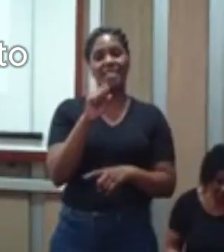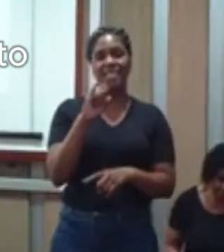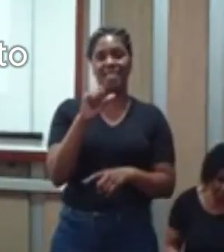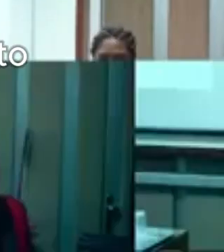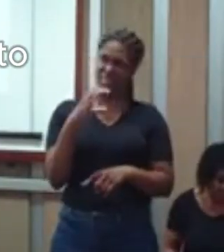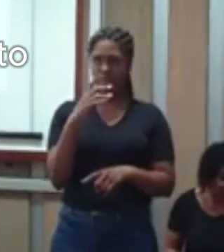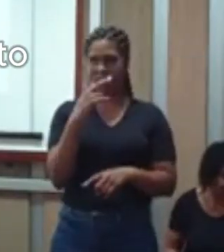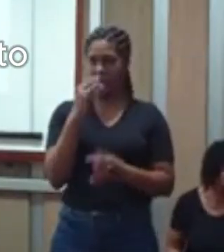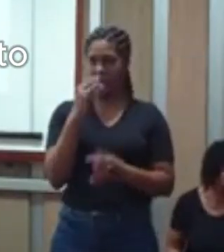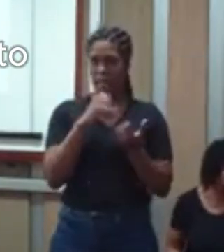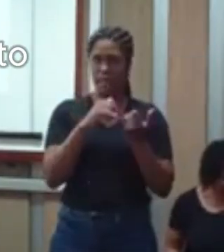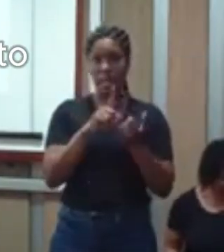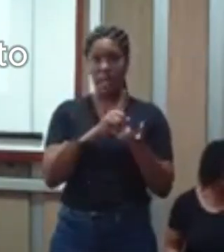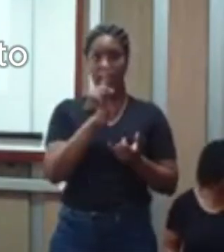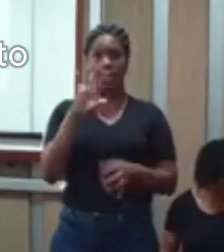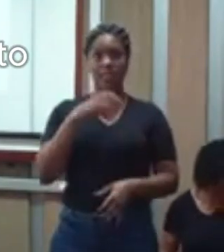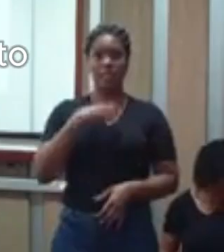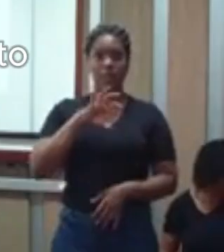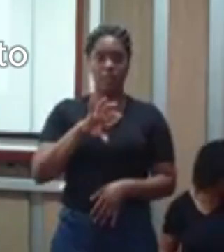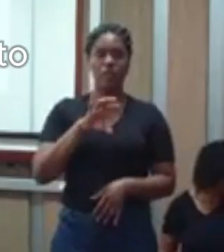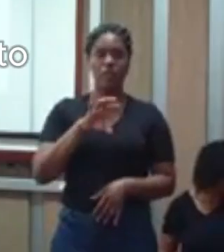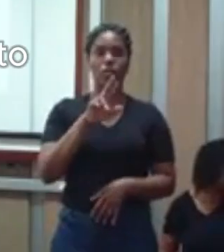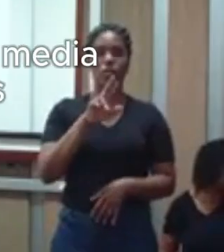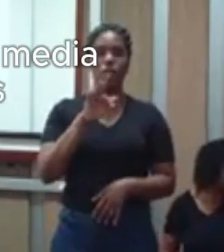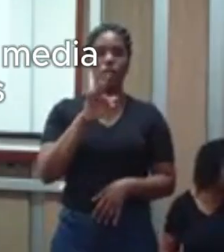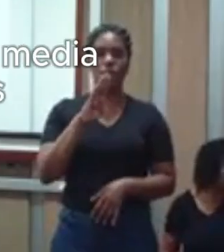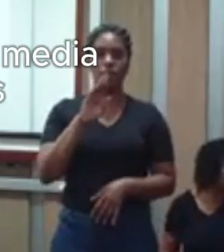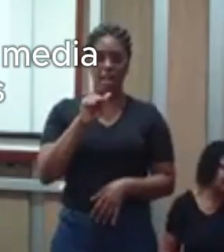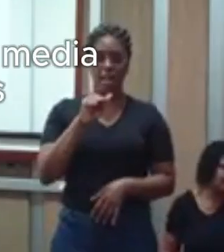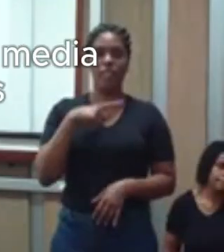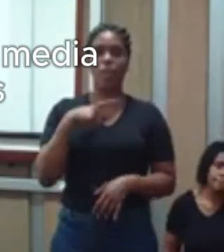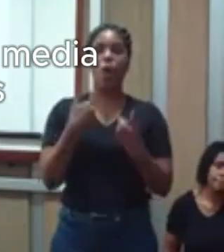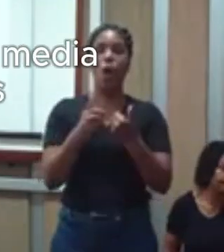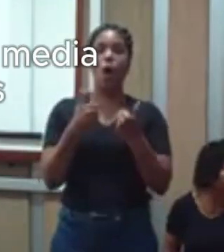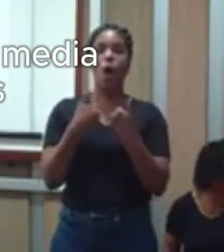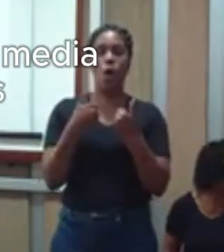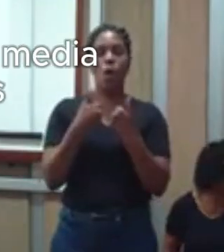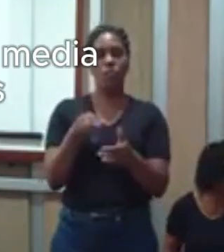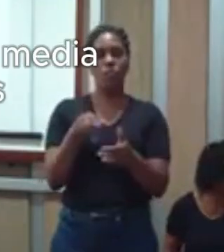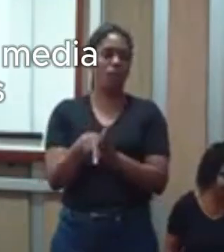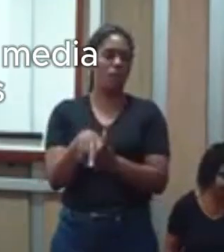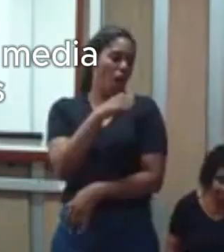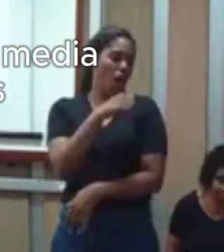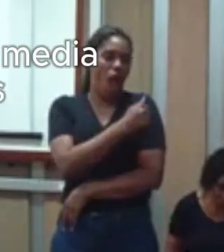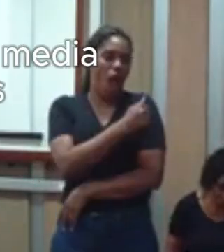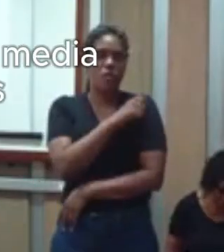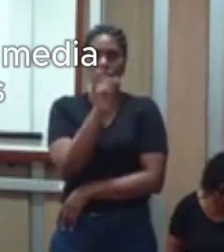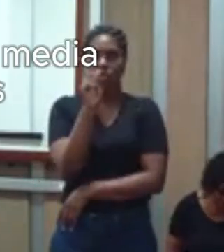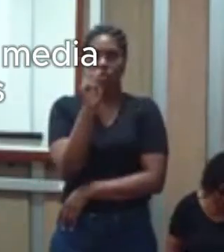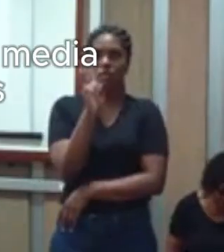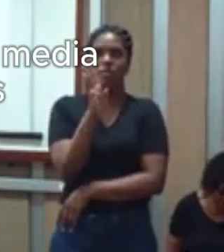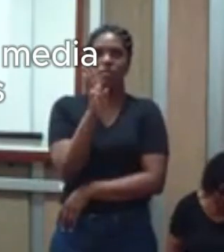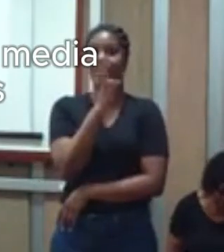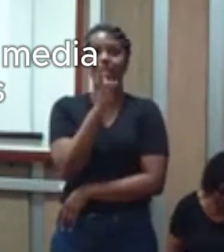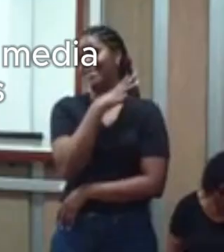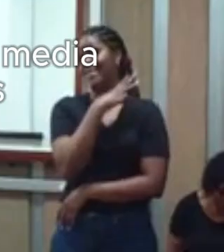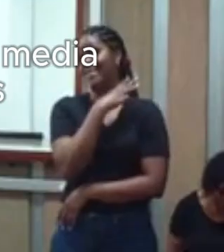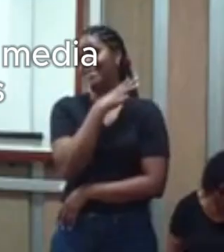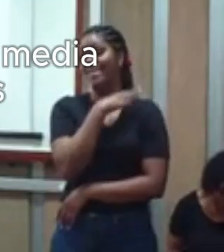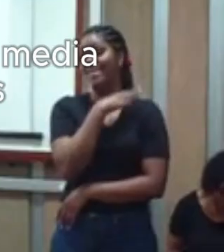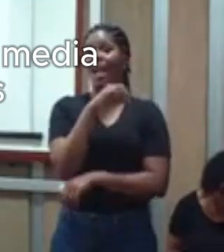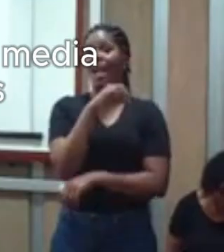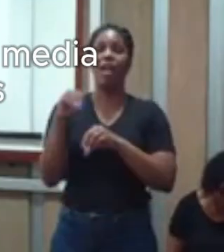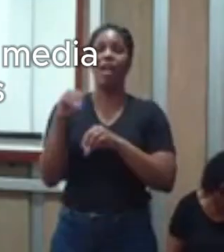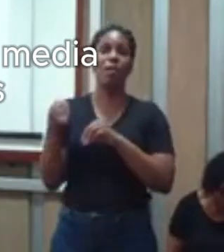tipo a SIAC em Salvador, na UFBA. E aí o ônibus, que era dos alunos que estavam no 3º ano do ensino médio, trocaram por